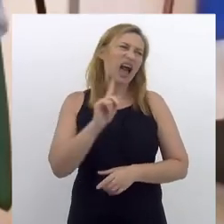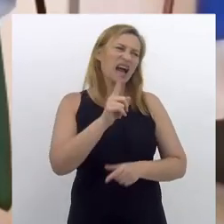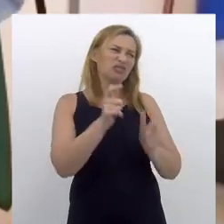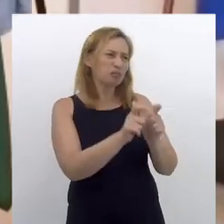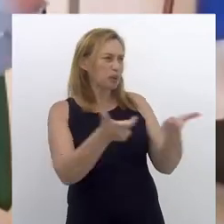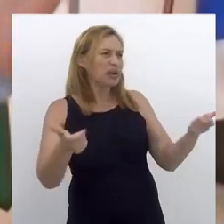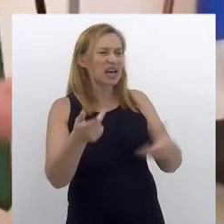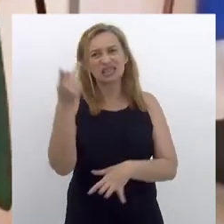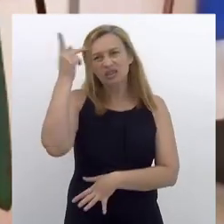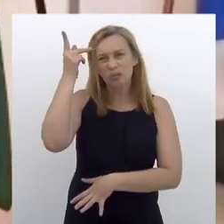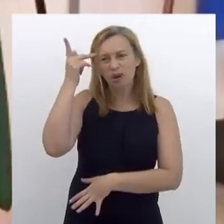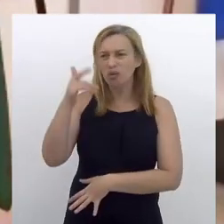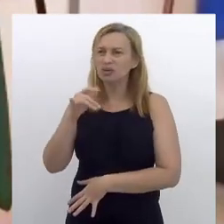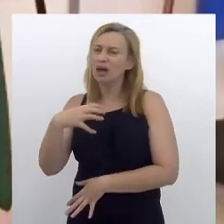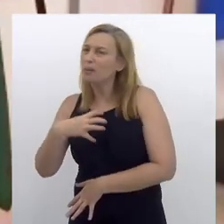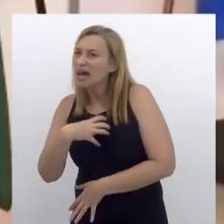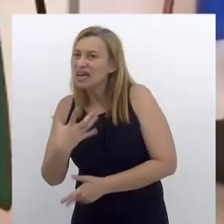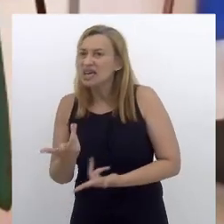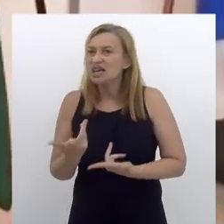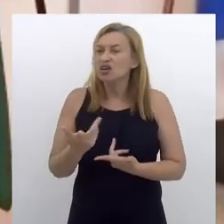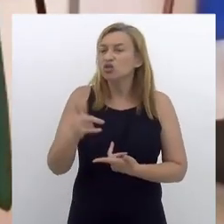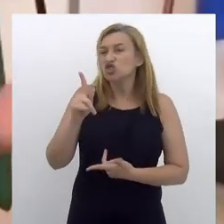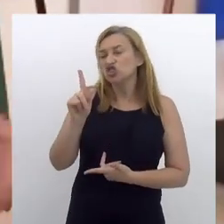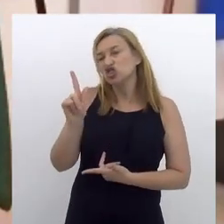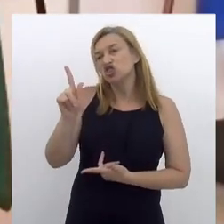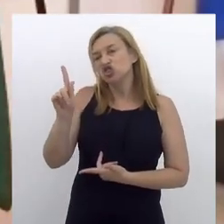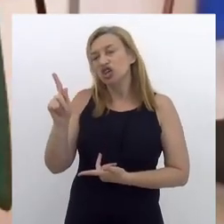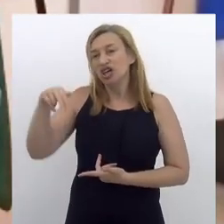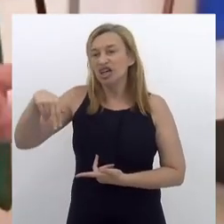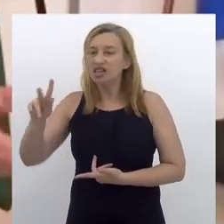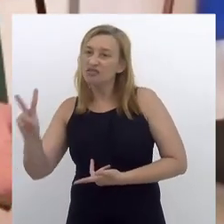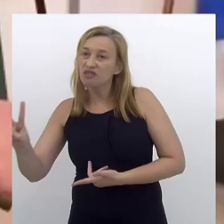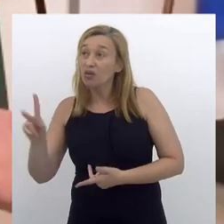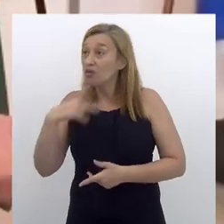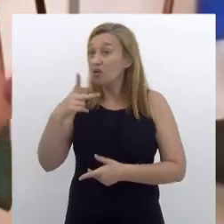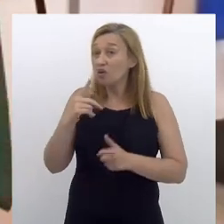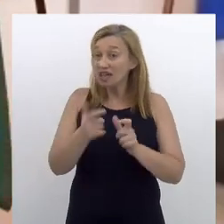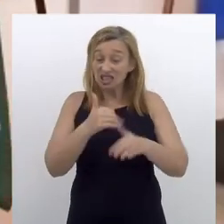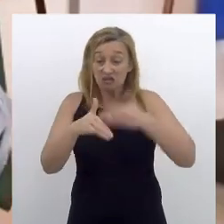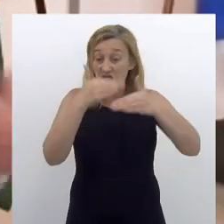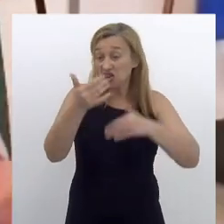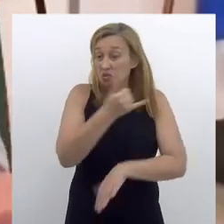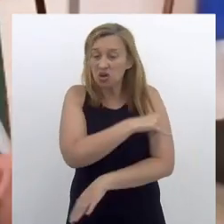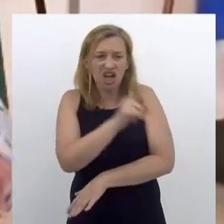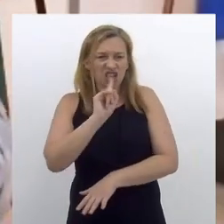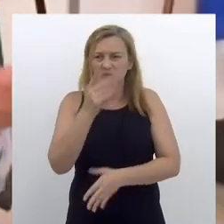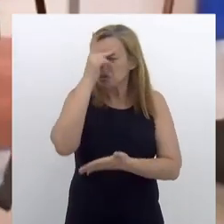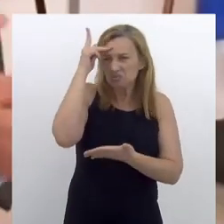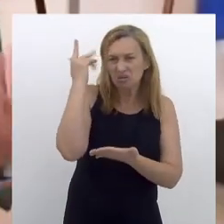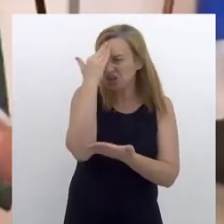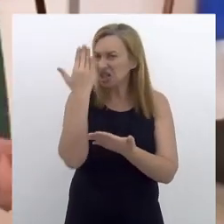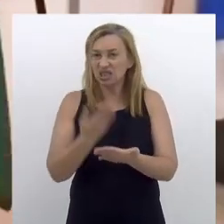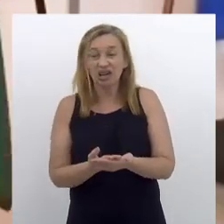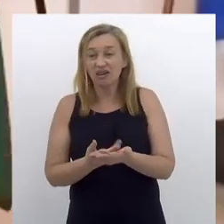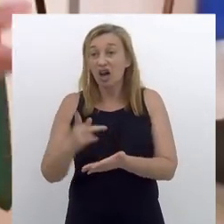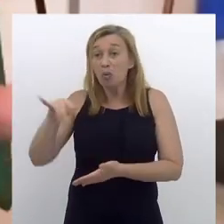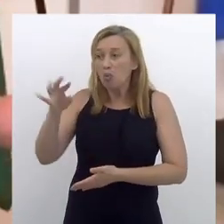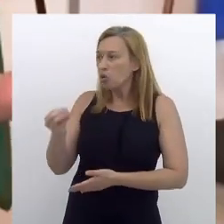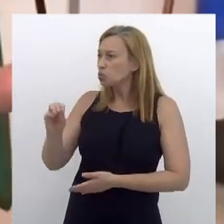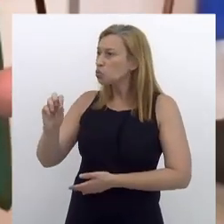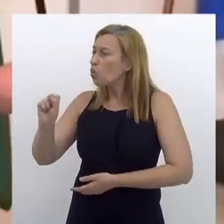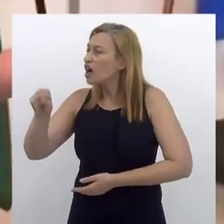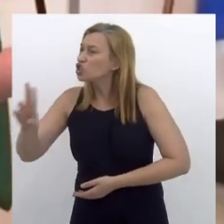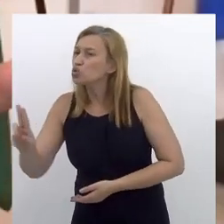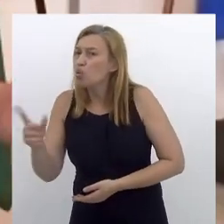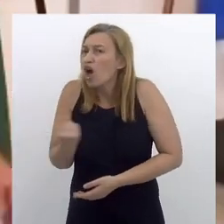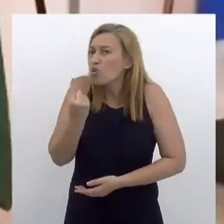não, vamos ampliar o polo de São Paulo, da Bahia. O GNV, quando a gente falou que ia explodir no Rio, as pessoas não acreditavam, achavam que o Porto